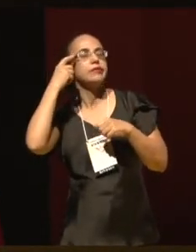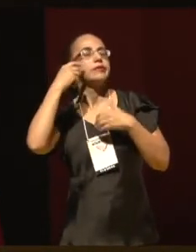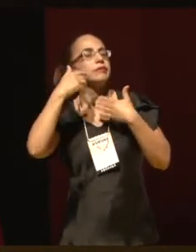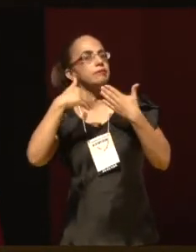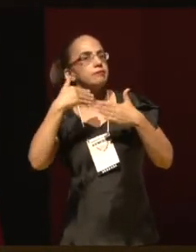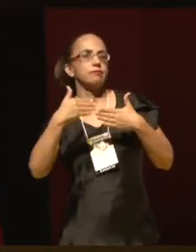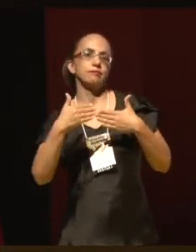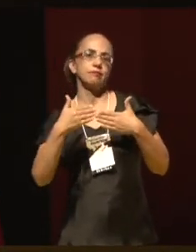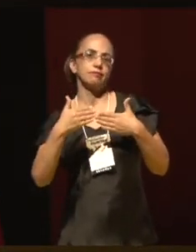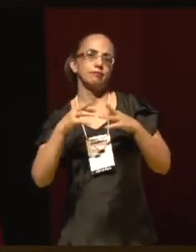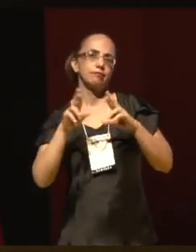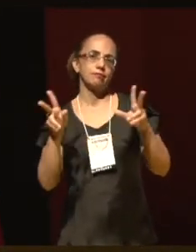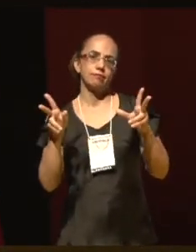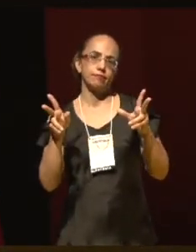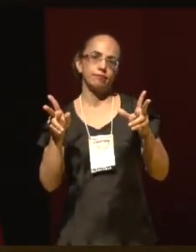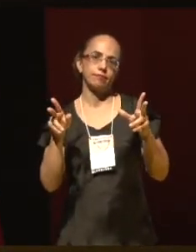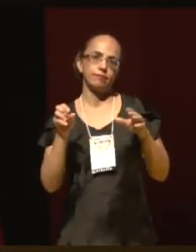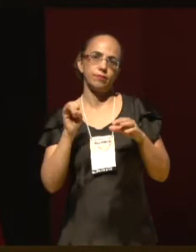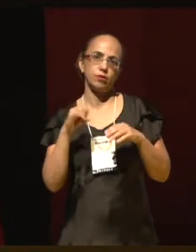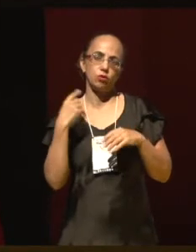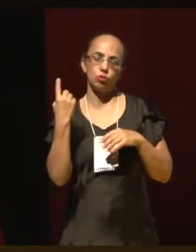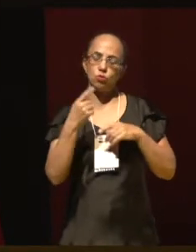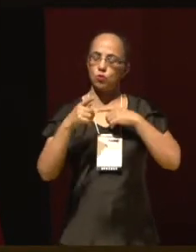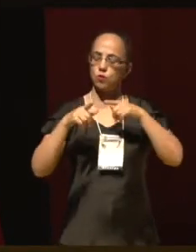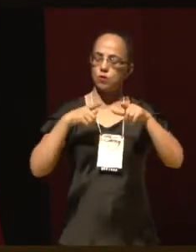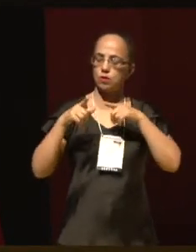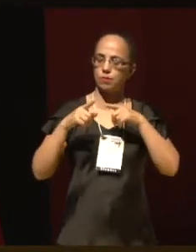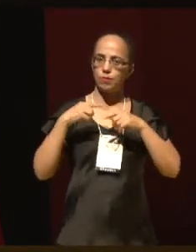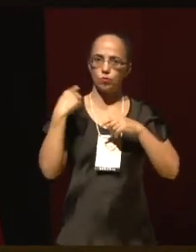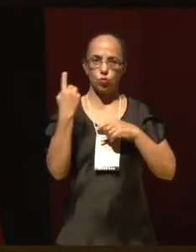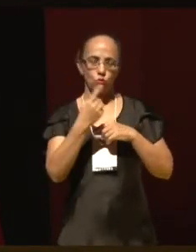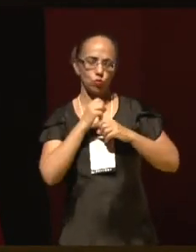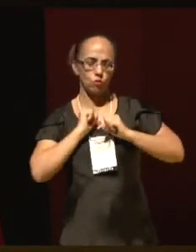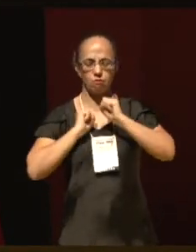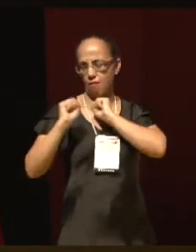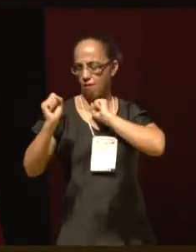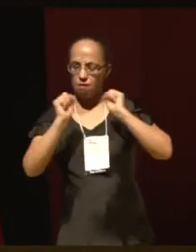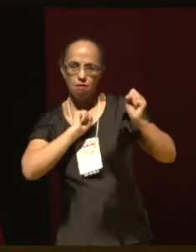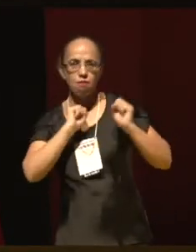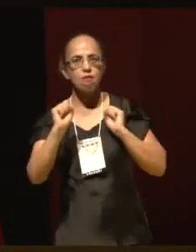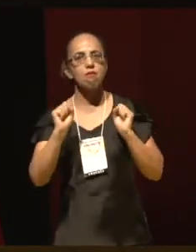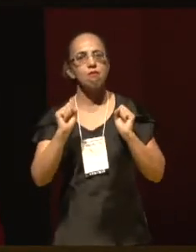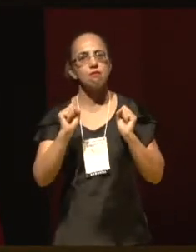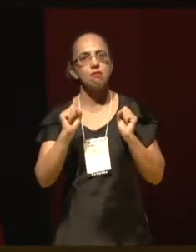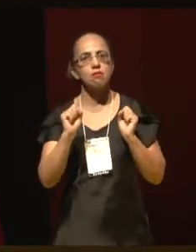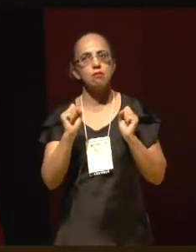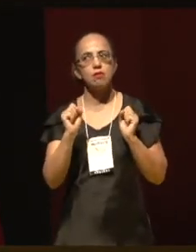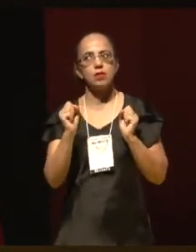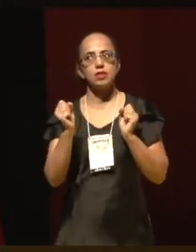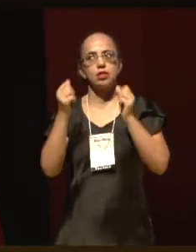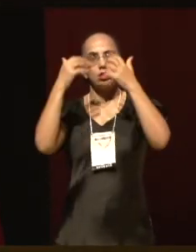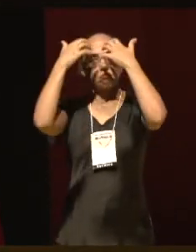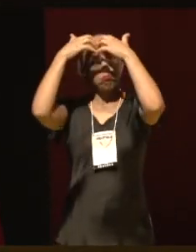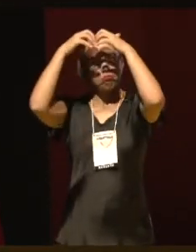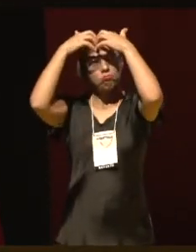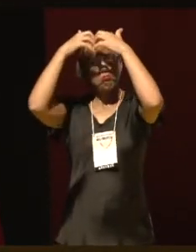Quando trabalhamos em nossos impulsos, em nosso cérebro